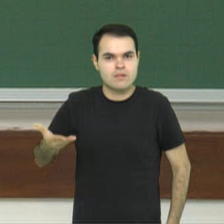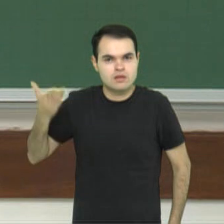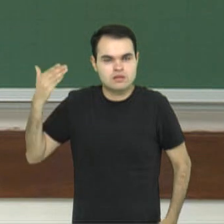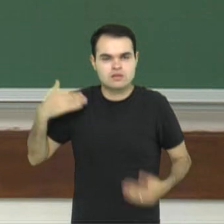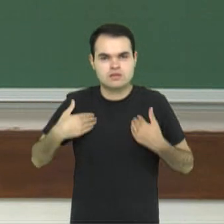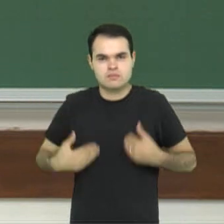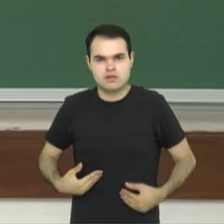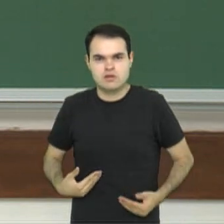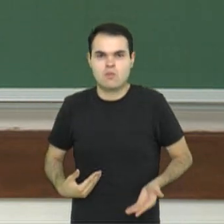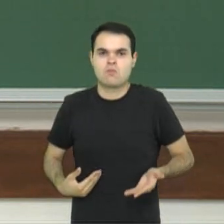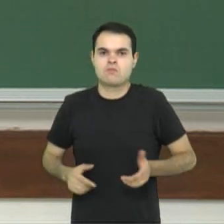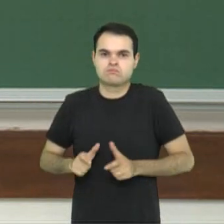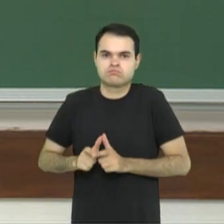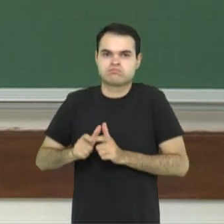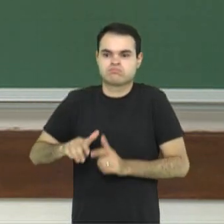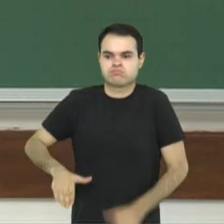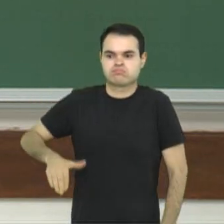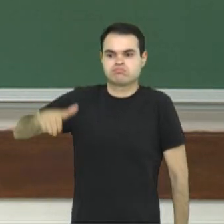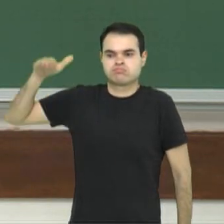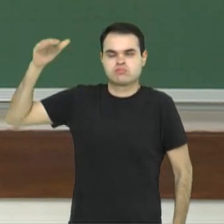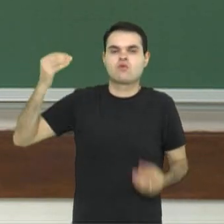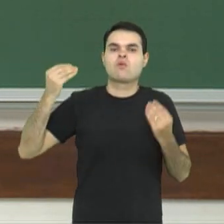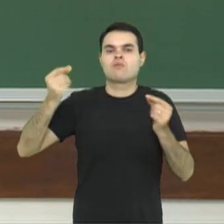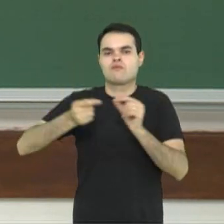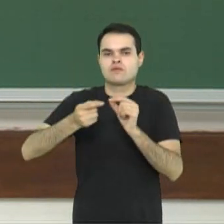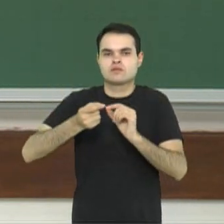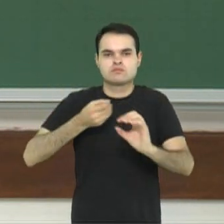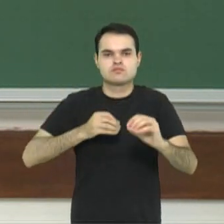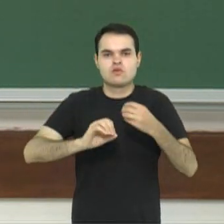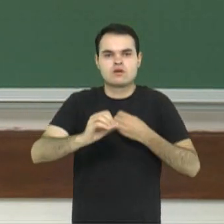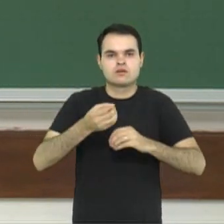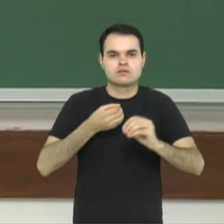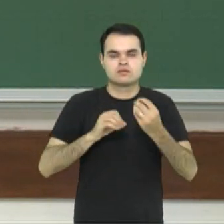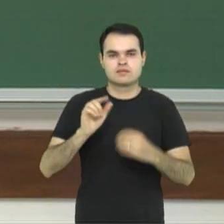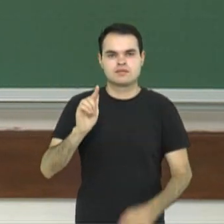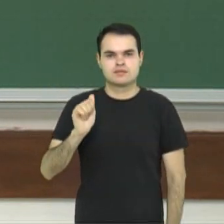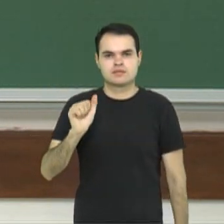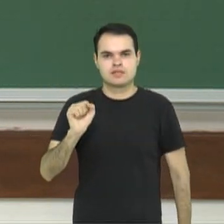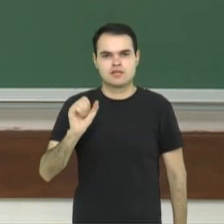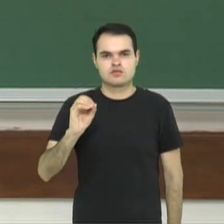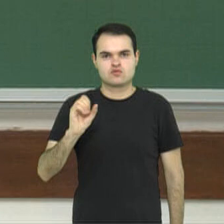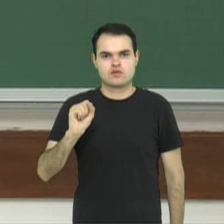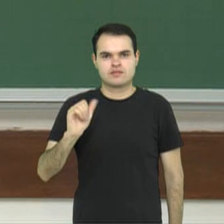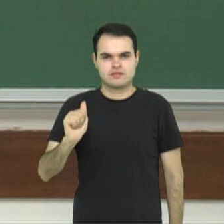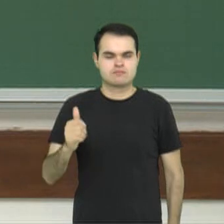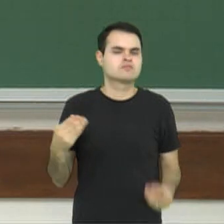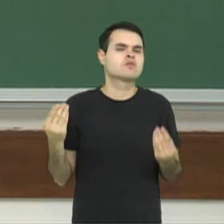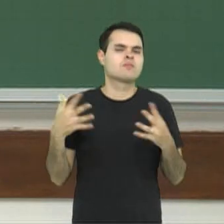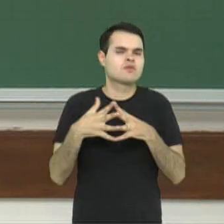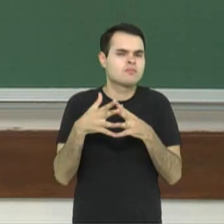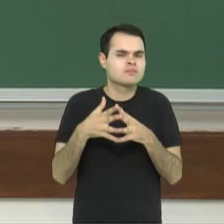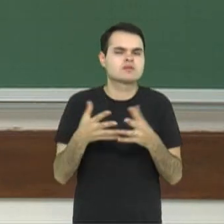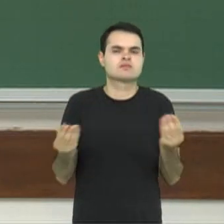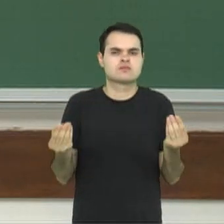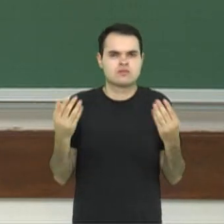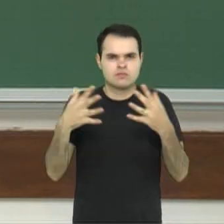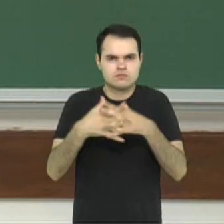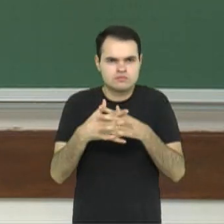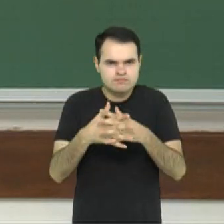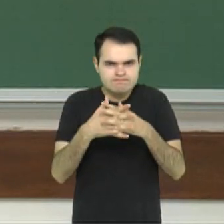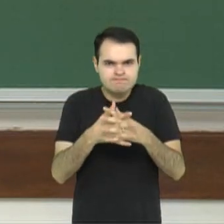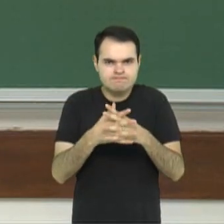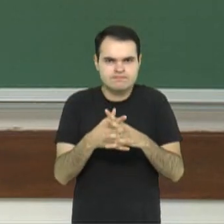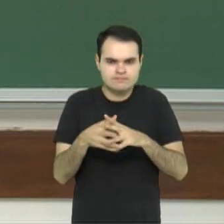minha complexidade. E agora, como é que eu vou fazer essa troca gasosa? Vai ser uma coisa um pouquinho mais complicada, né? Poder transferir